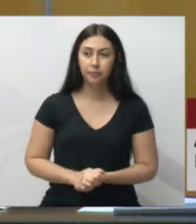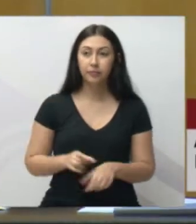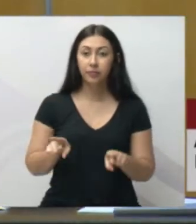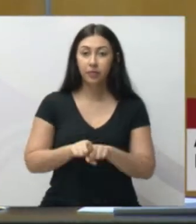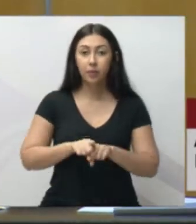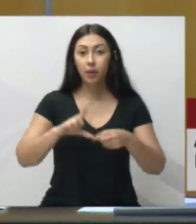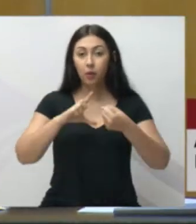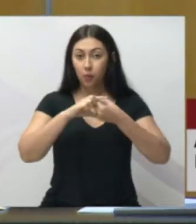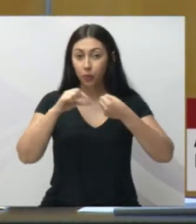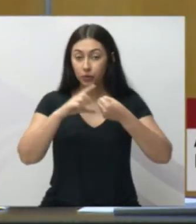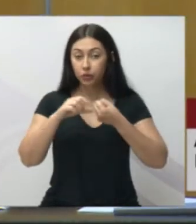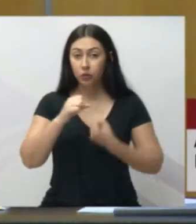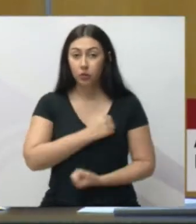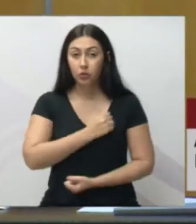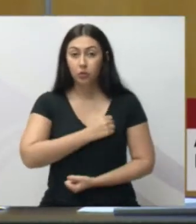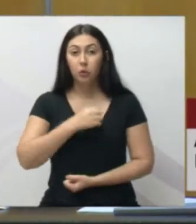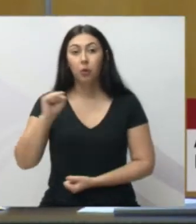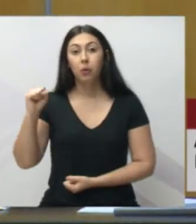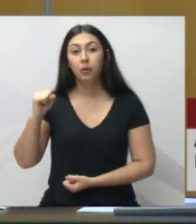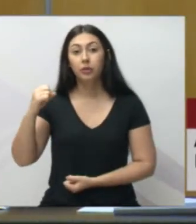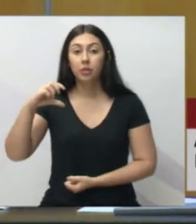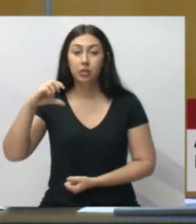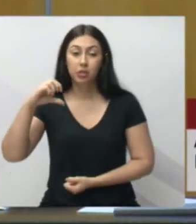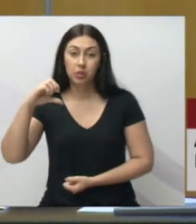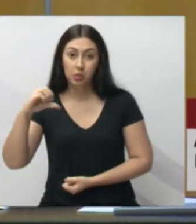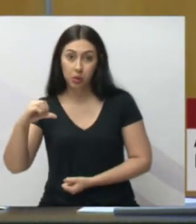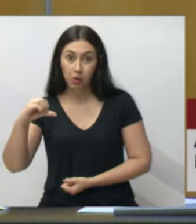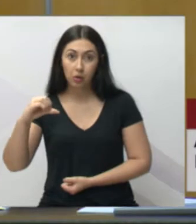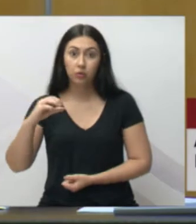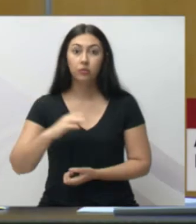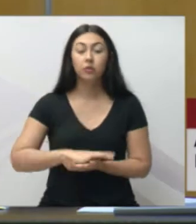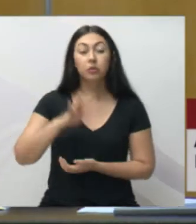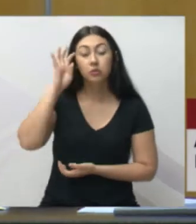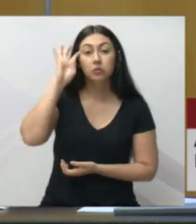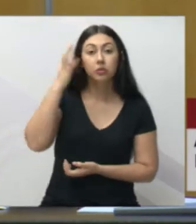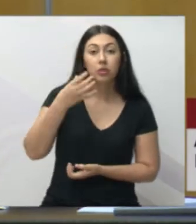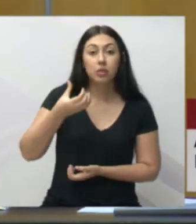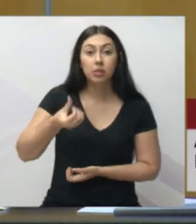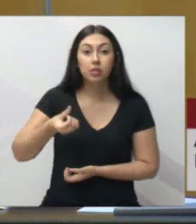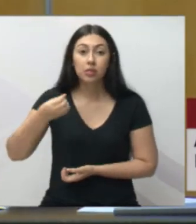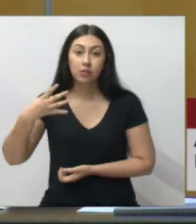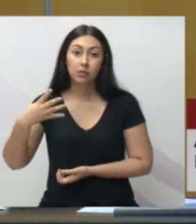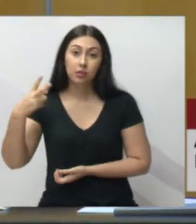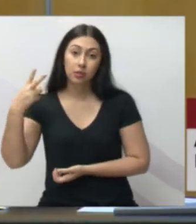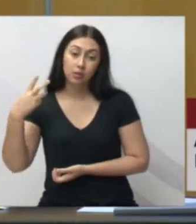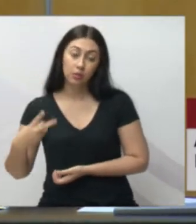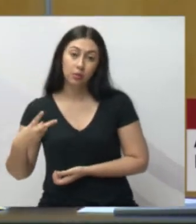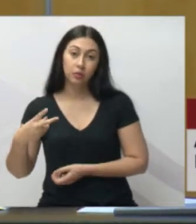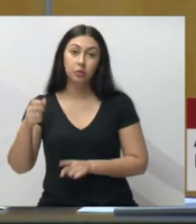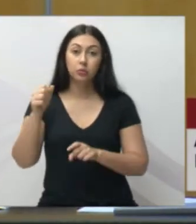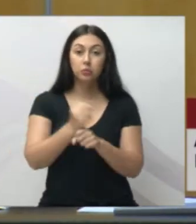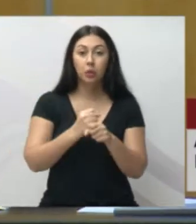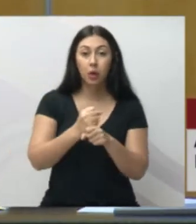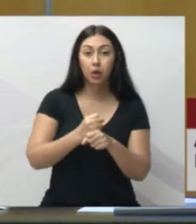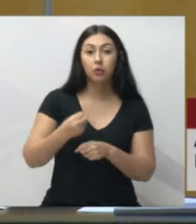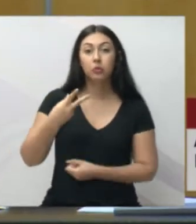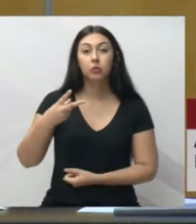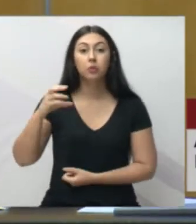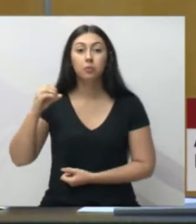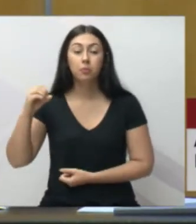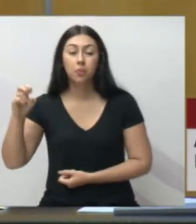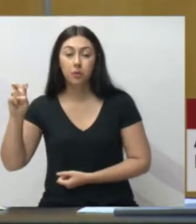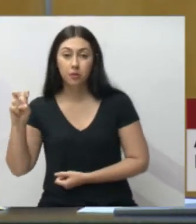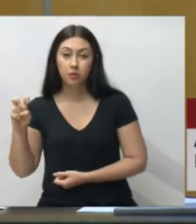artigo 89 da resolução de número 642, de 29 de setembro de 2005, considera autor